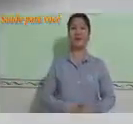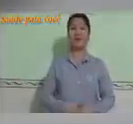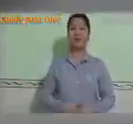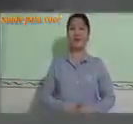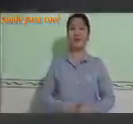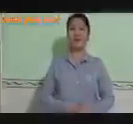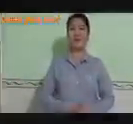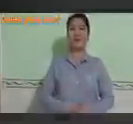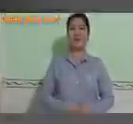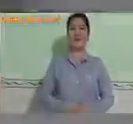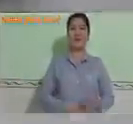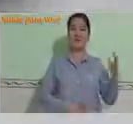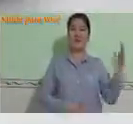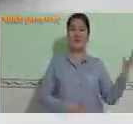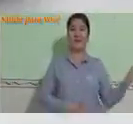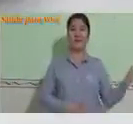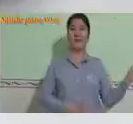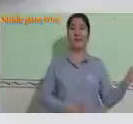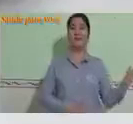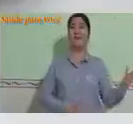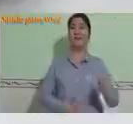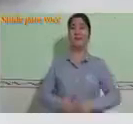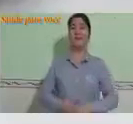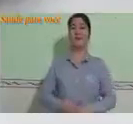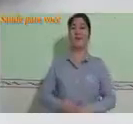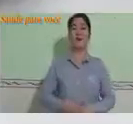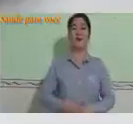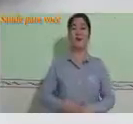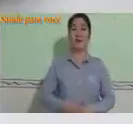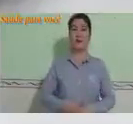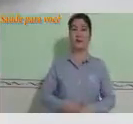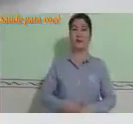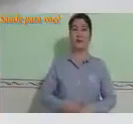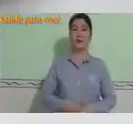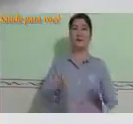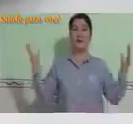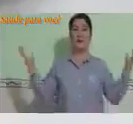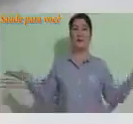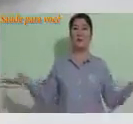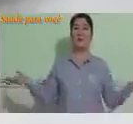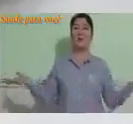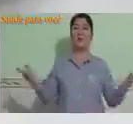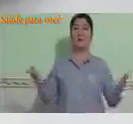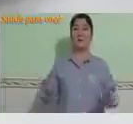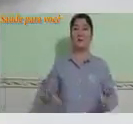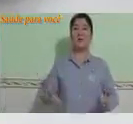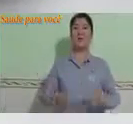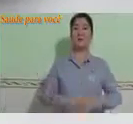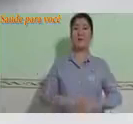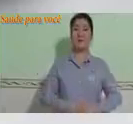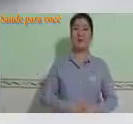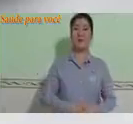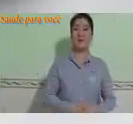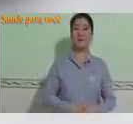próximo, período em cativeiro, sequestro ou abuso sexual, por exemplo, pode ser recomendada a